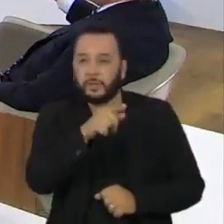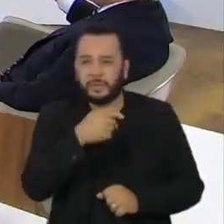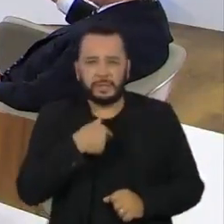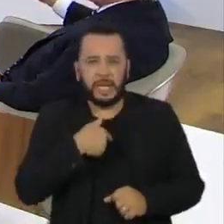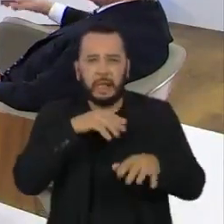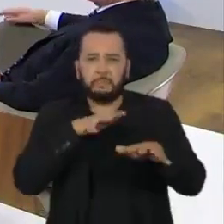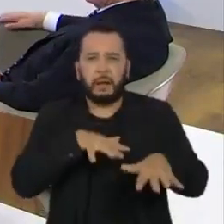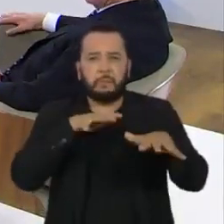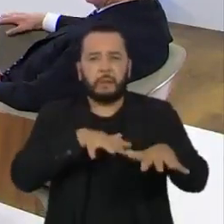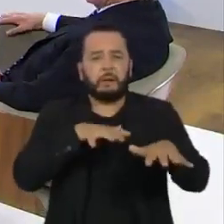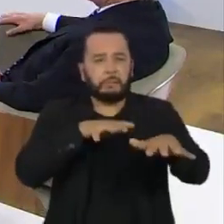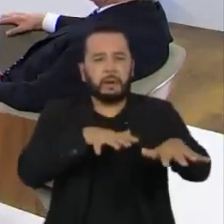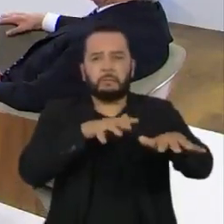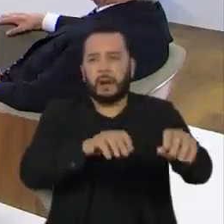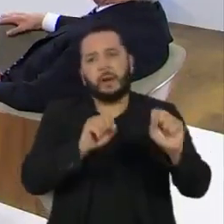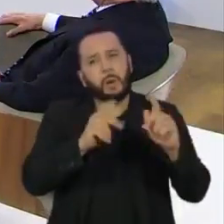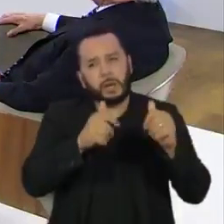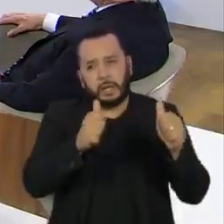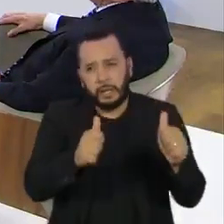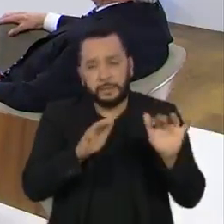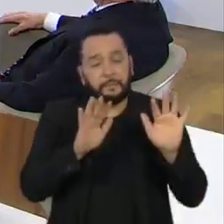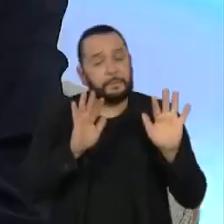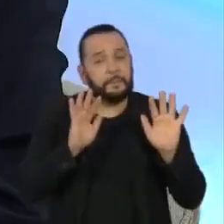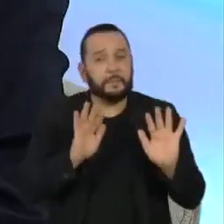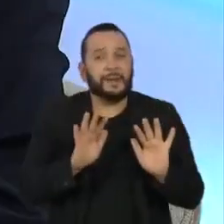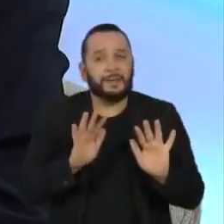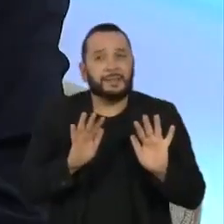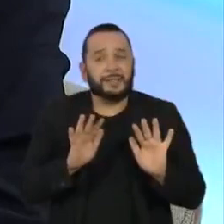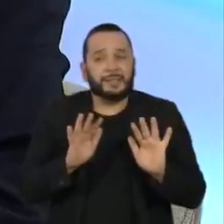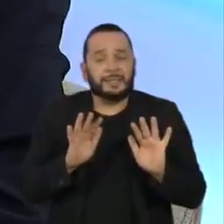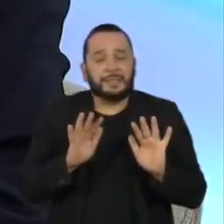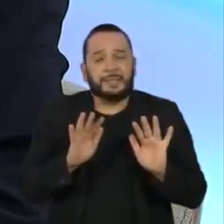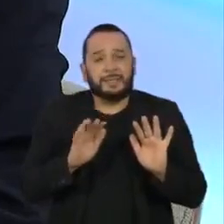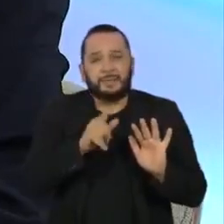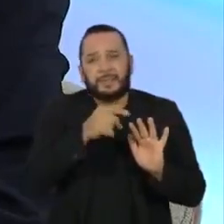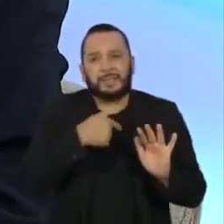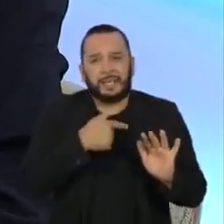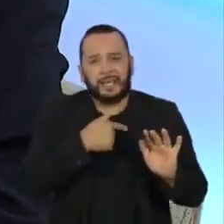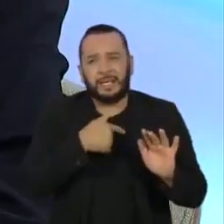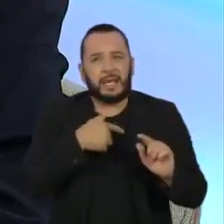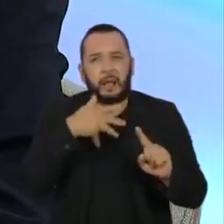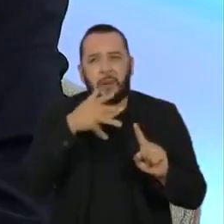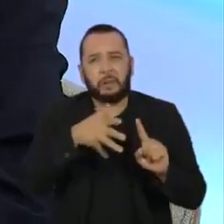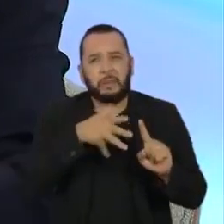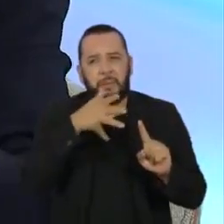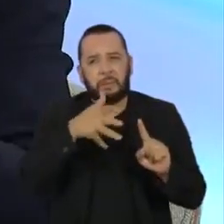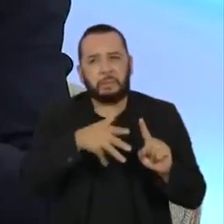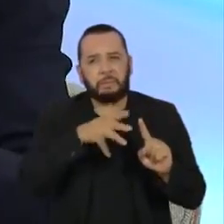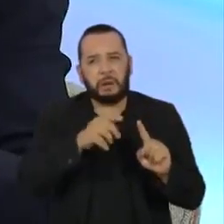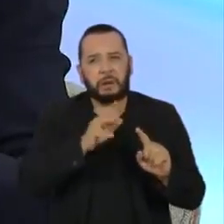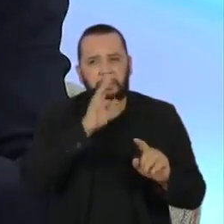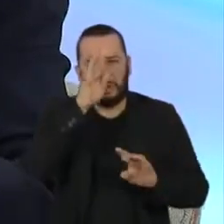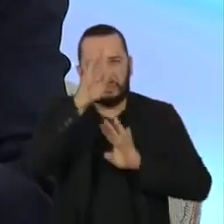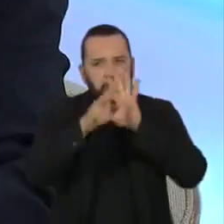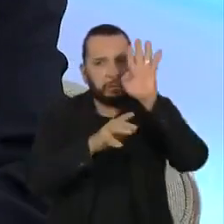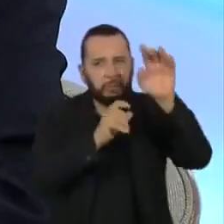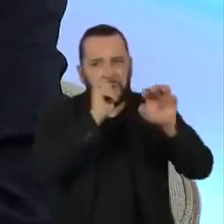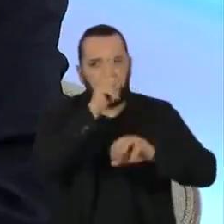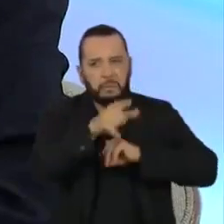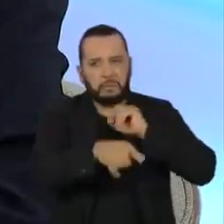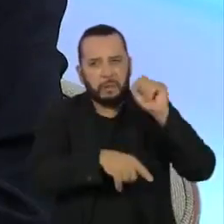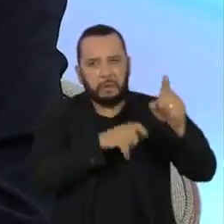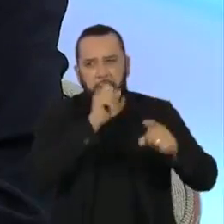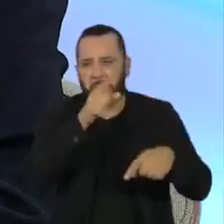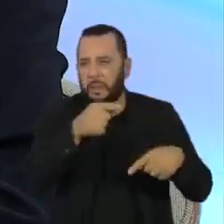Senhor levou muita gente para o urso Isso é verdade agora o seu discurso o presidente não não combinou com aquele momento